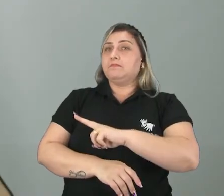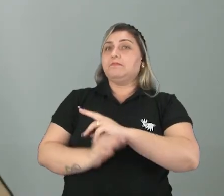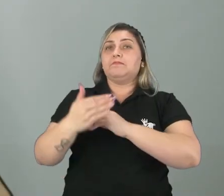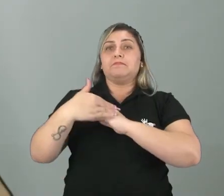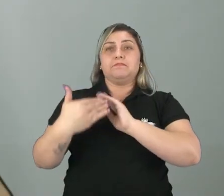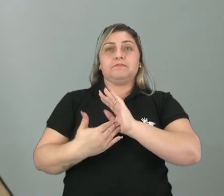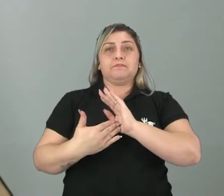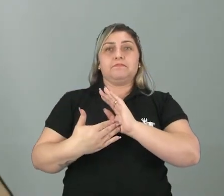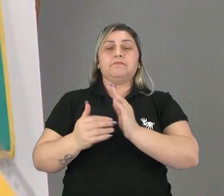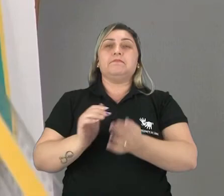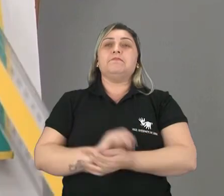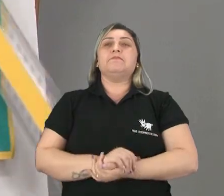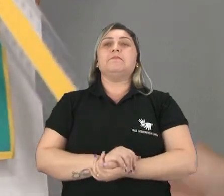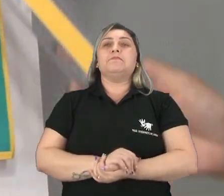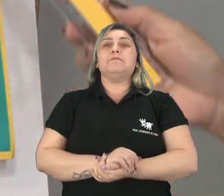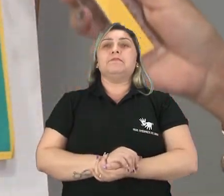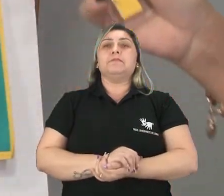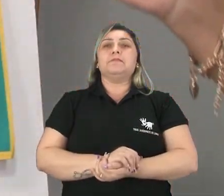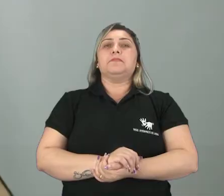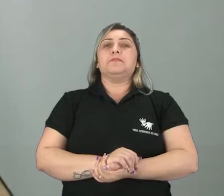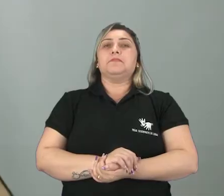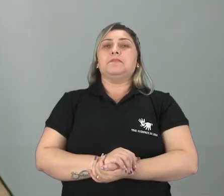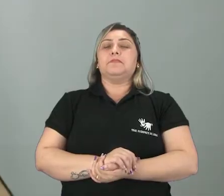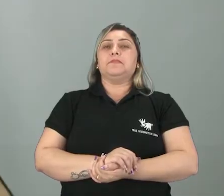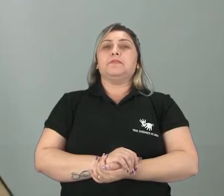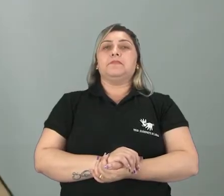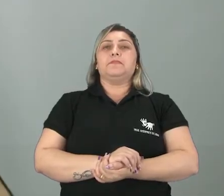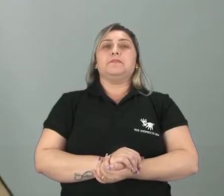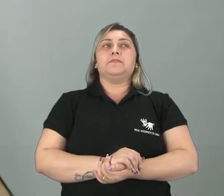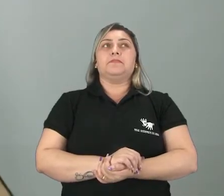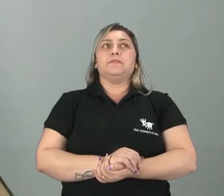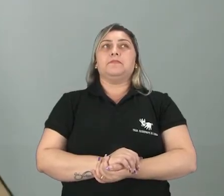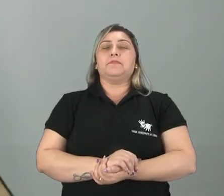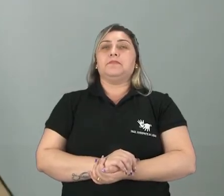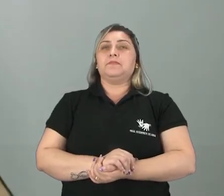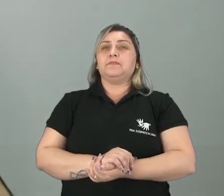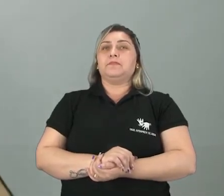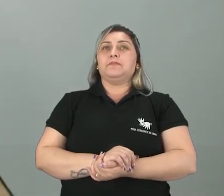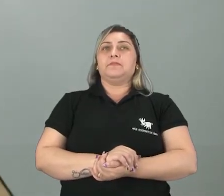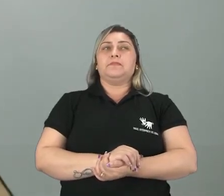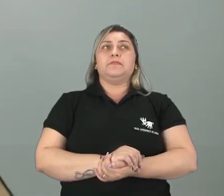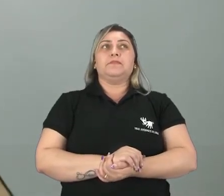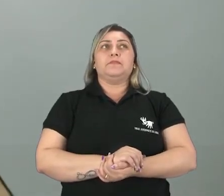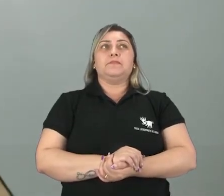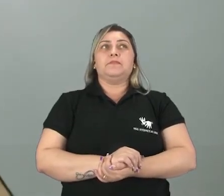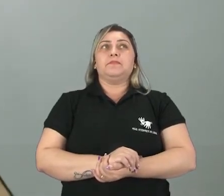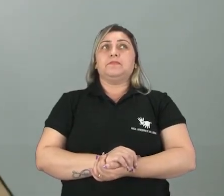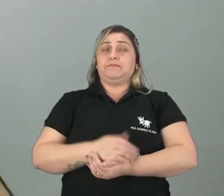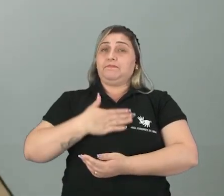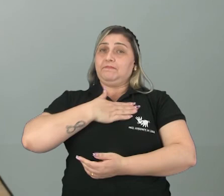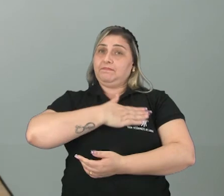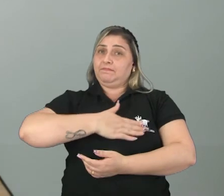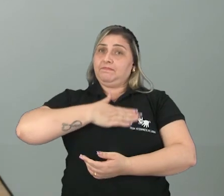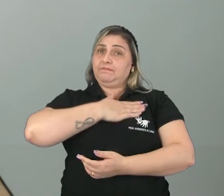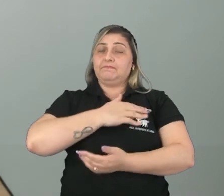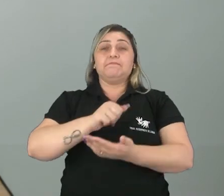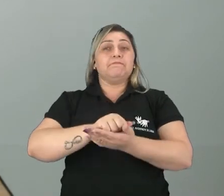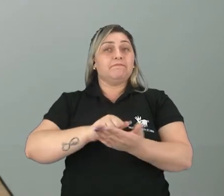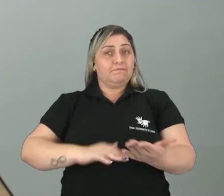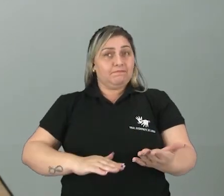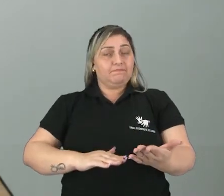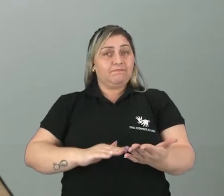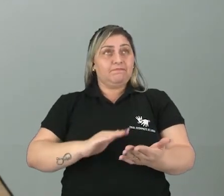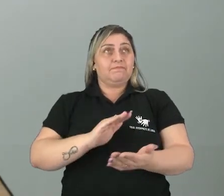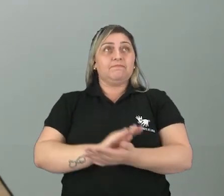todos virados para a esquerda isso mesmo gostaram dessa